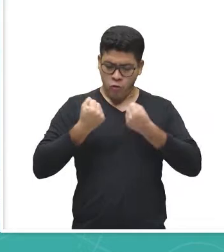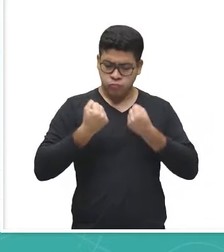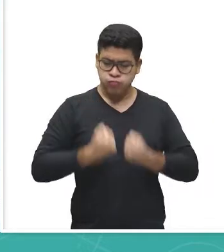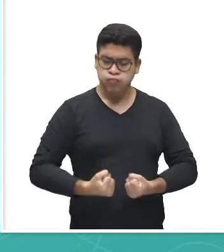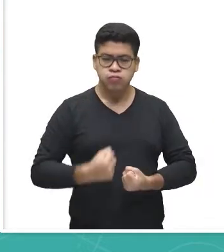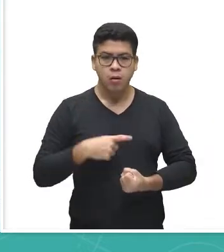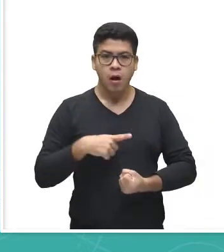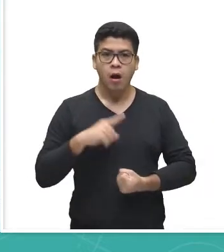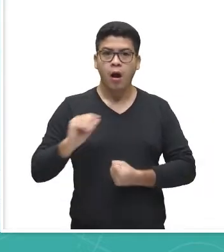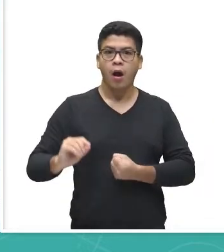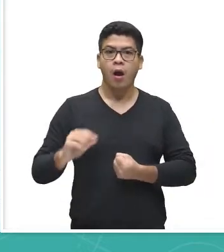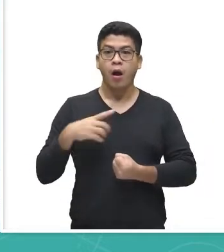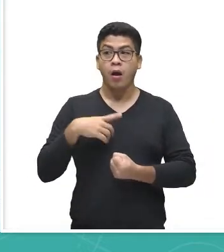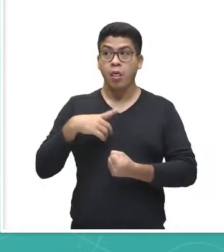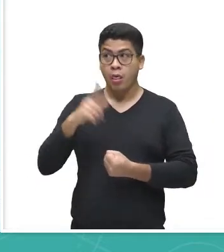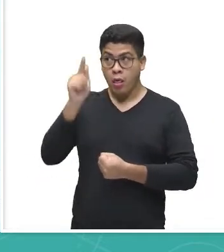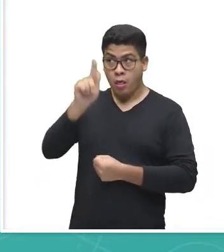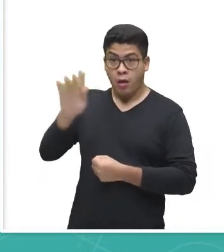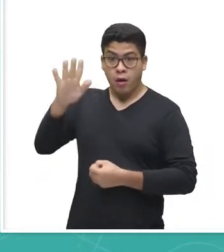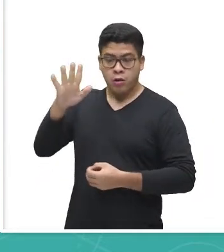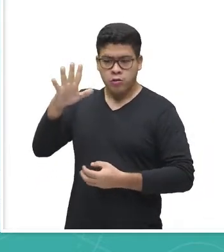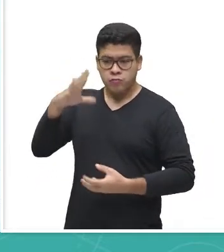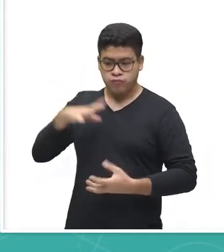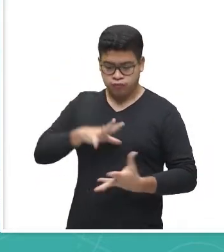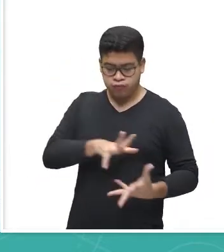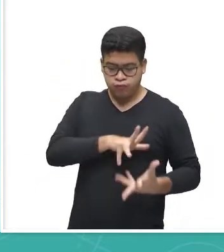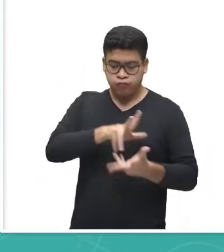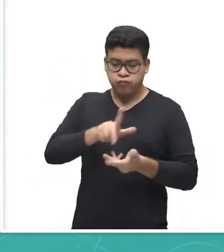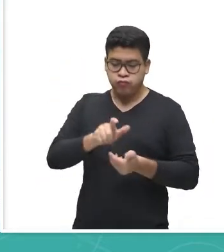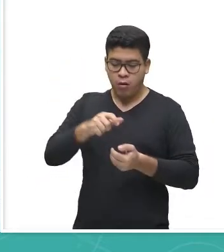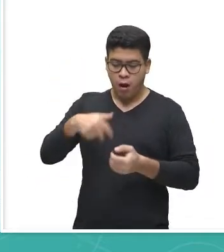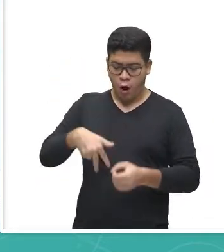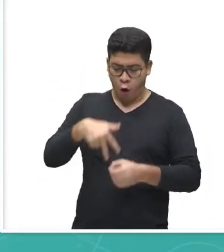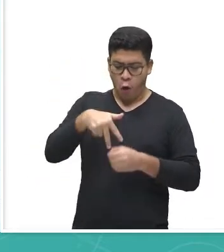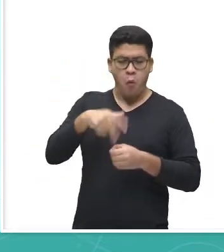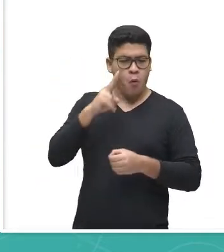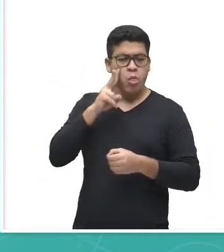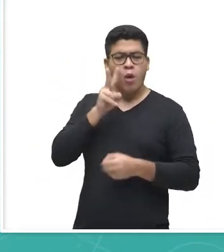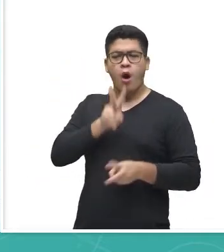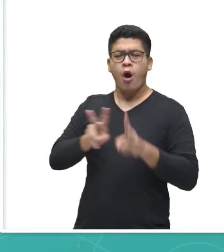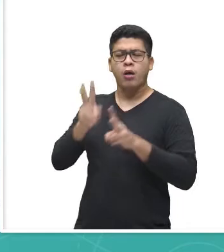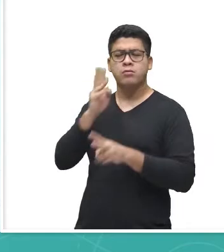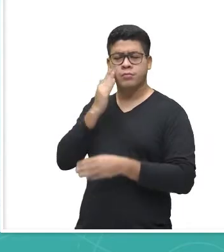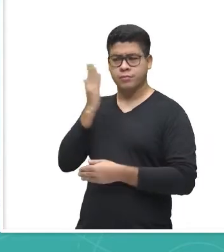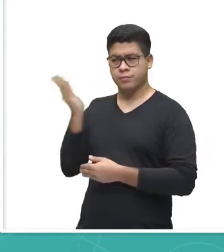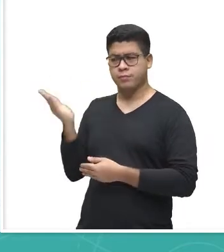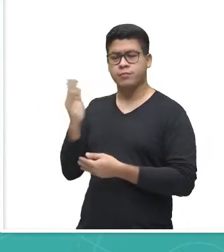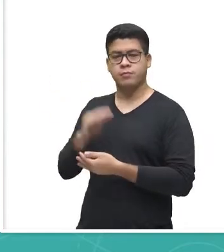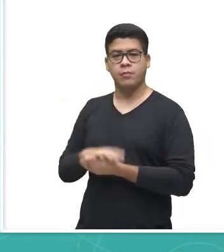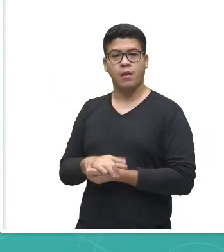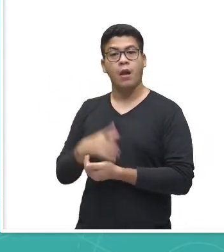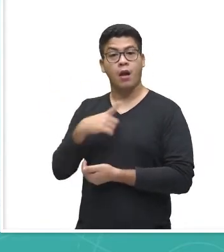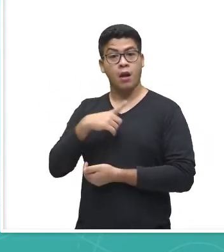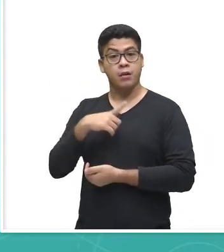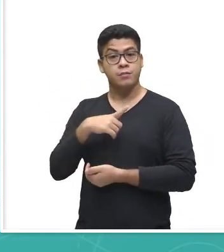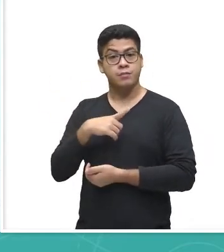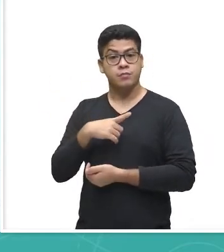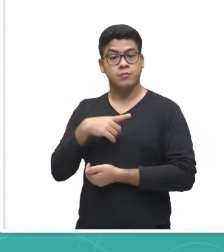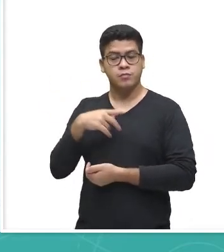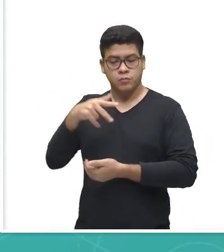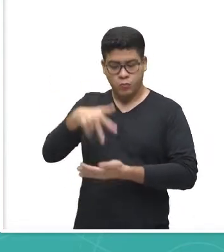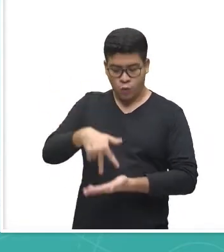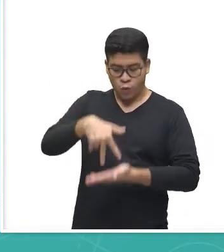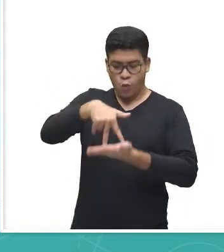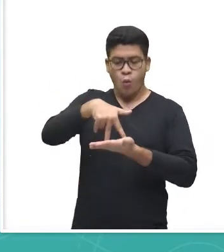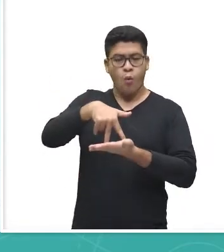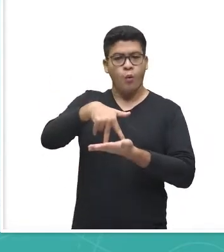gravitacional entre o corpo e a Terra. Então, olha aí, a gente está observando aqui na imagem, a gente tem aqui, ó, um desenho aqui de uma